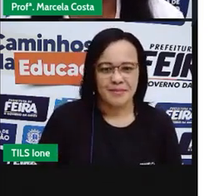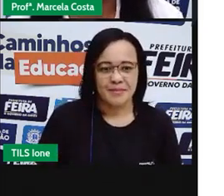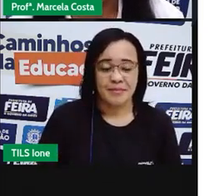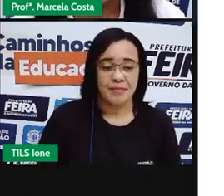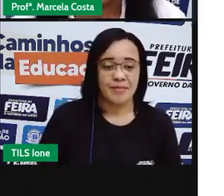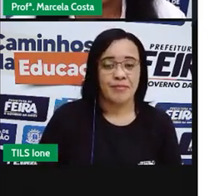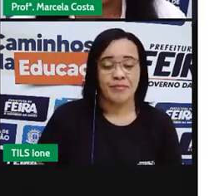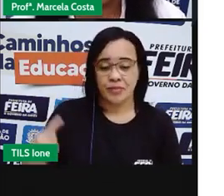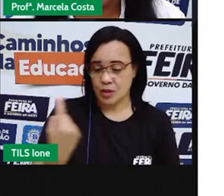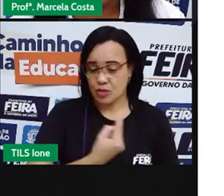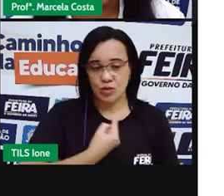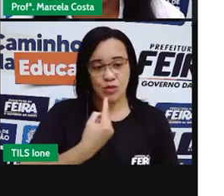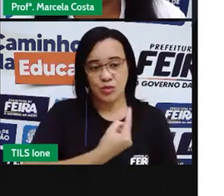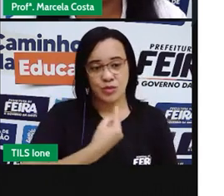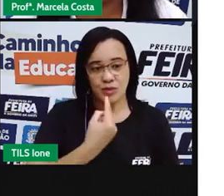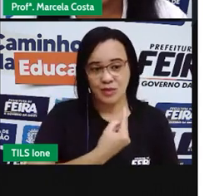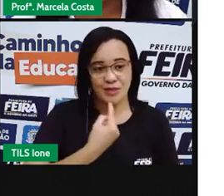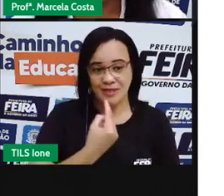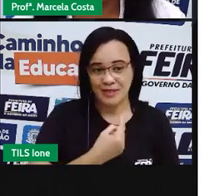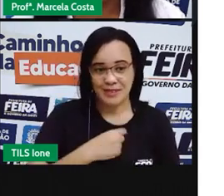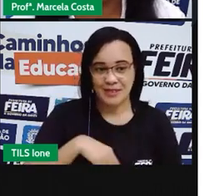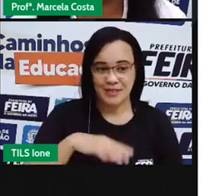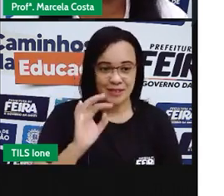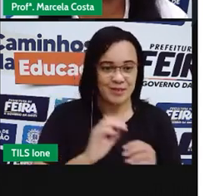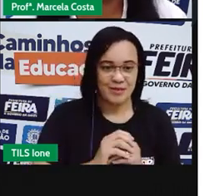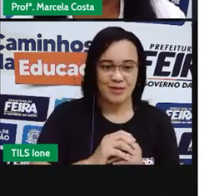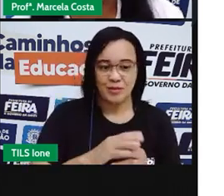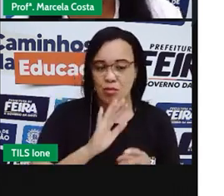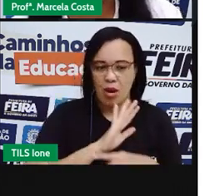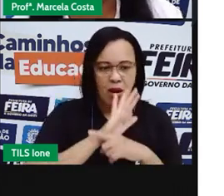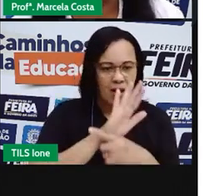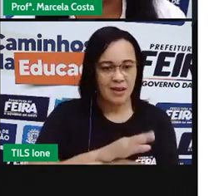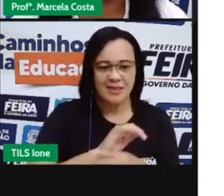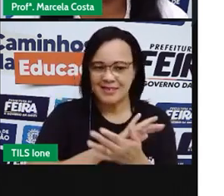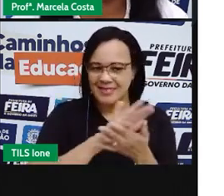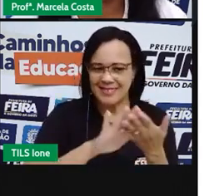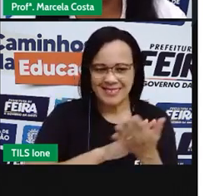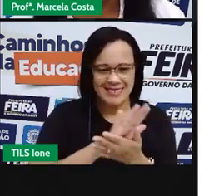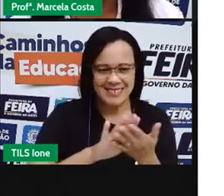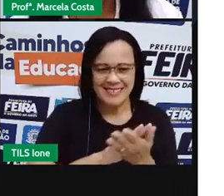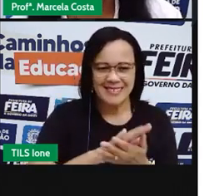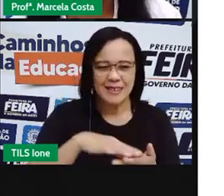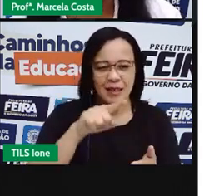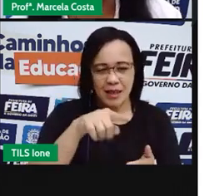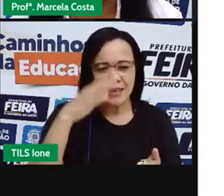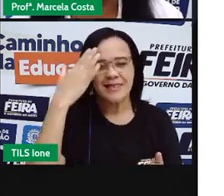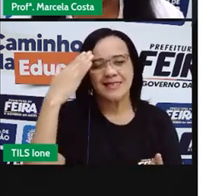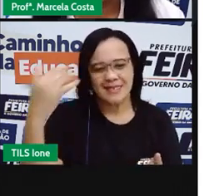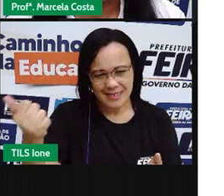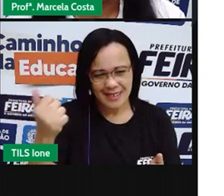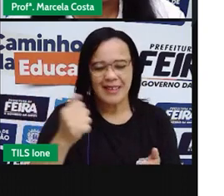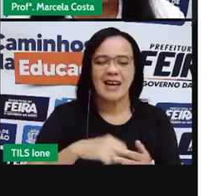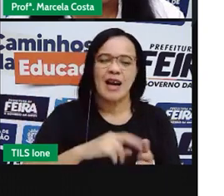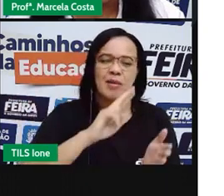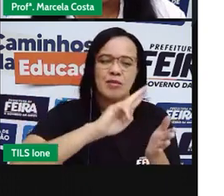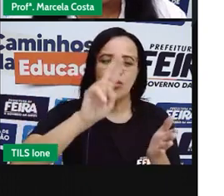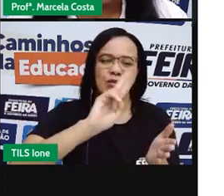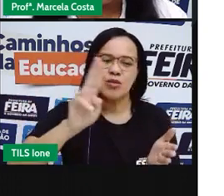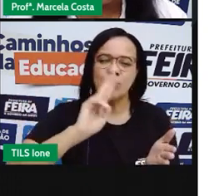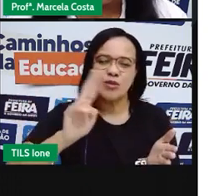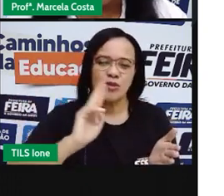escrevendo aí, como a gente já mostrou o nome desses animais, você já sabe como escrever,